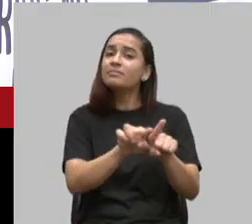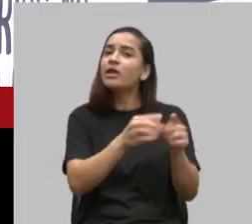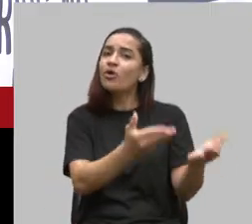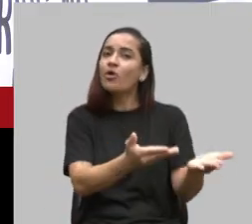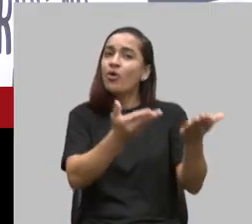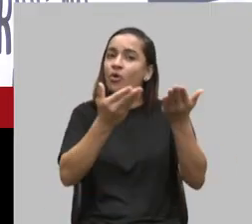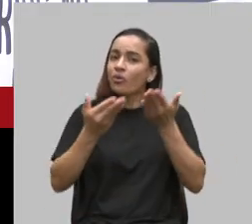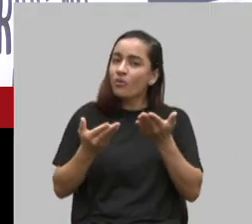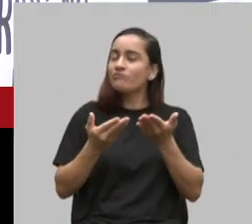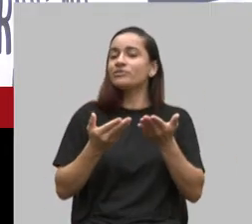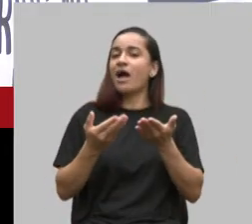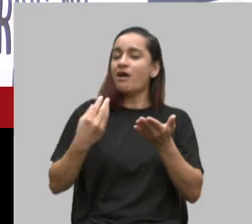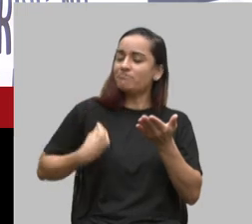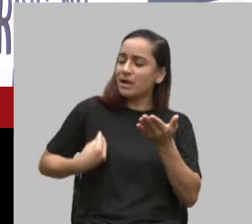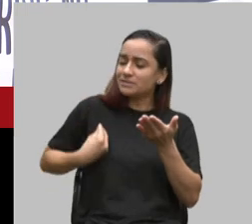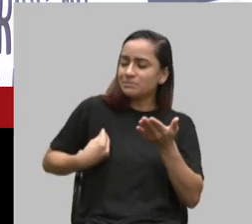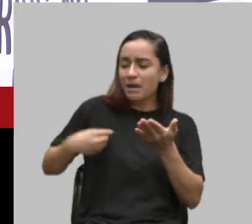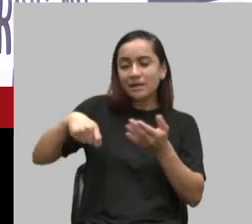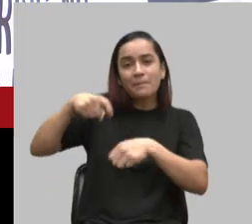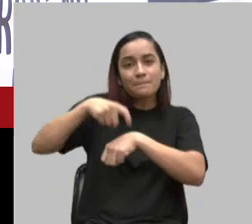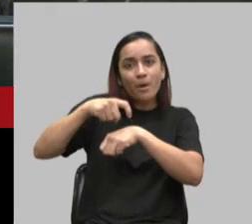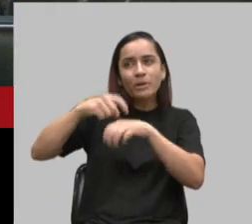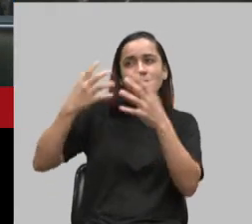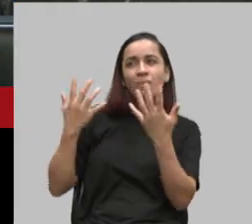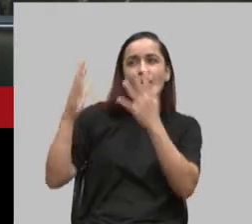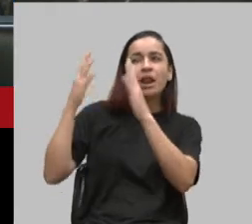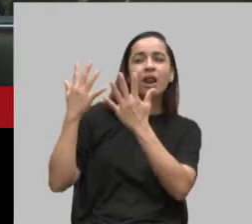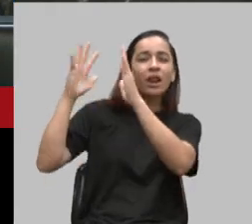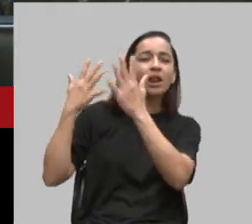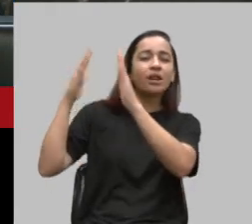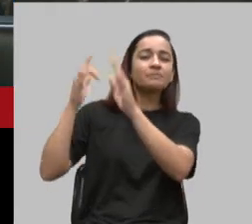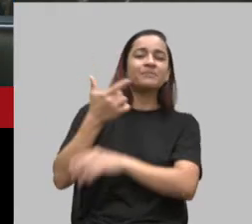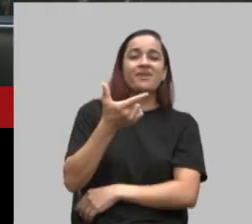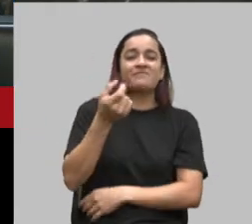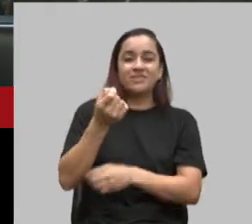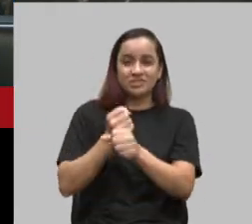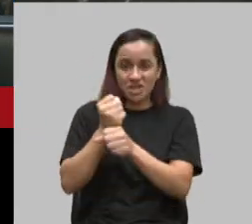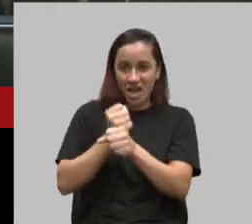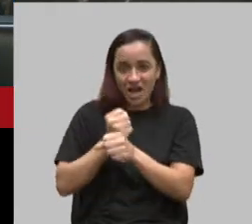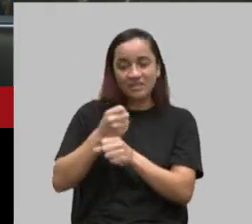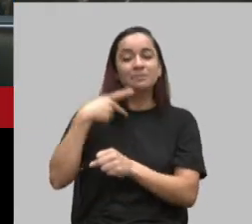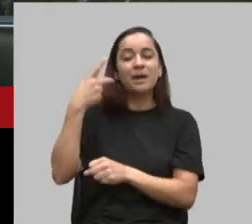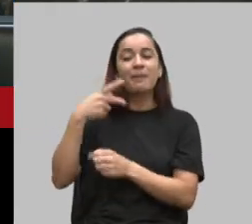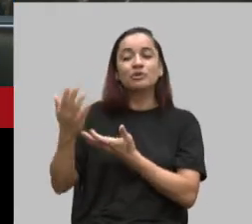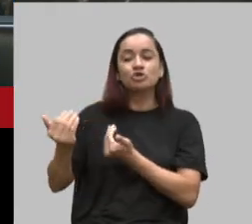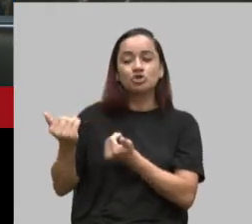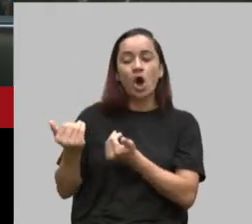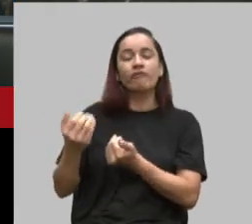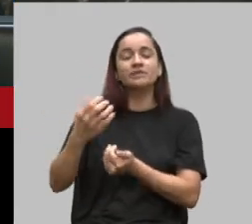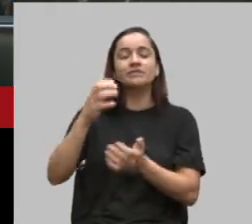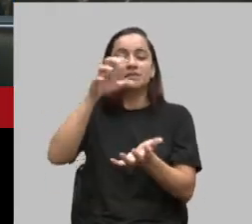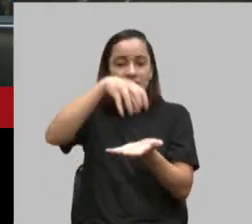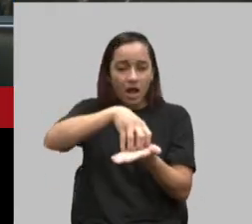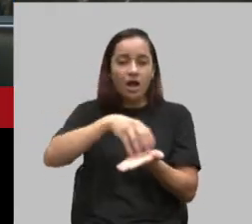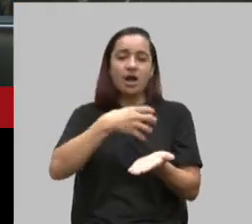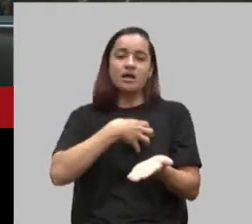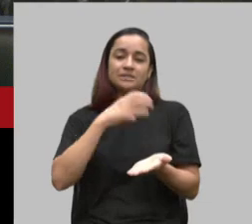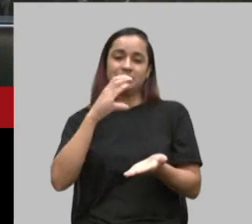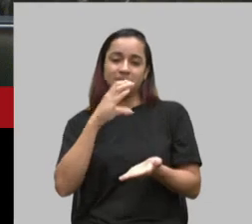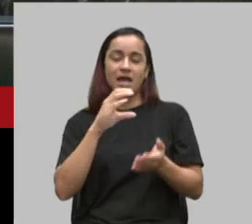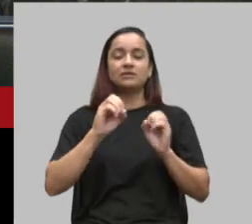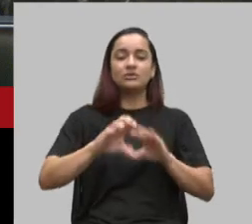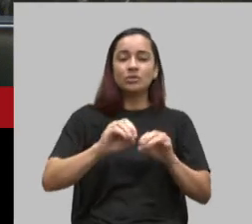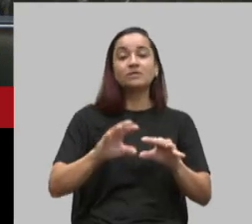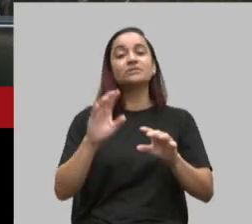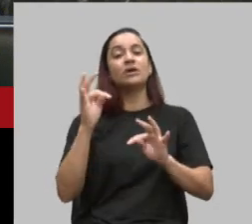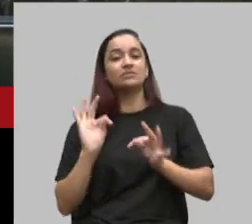em que nós celebraremos eh os 20 anos do Parlamento jovem na comissão de Educação Ciência e téc teologia me